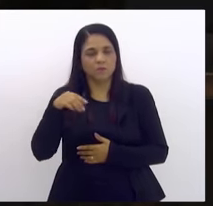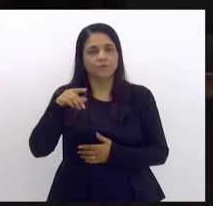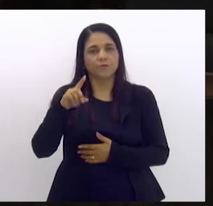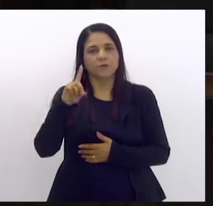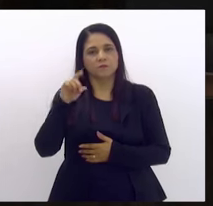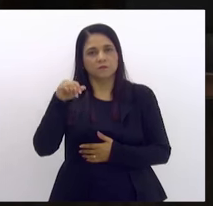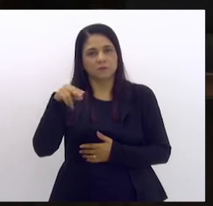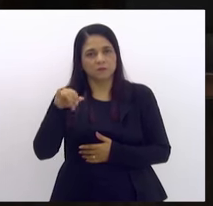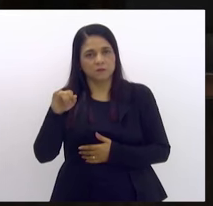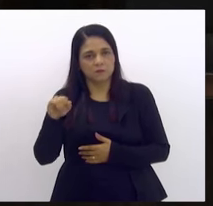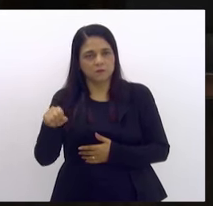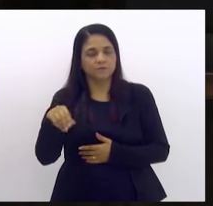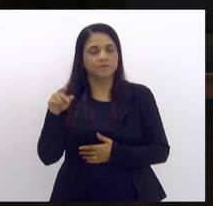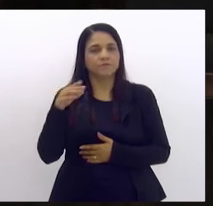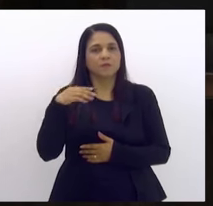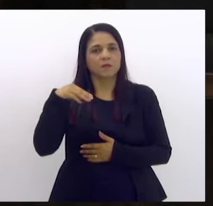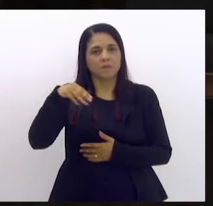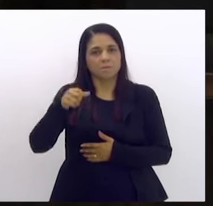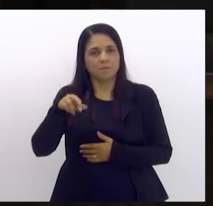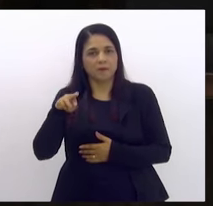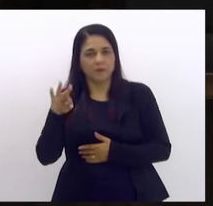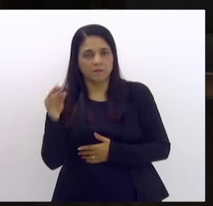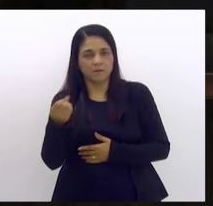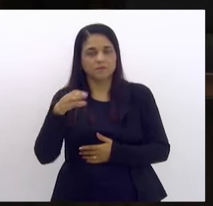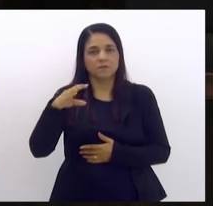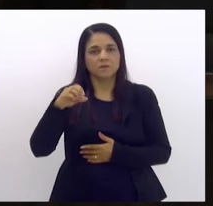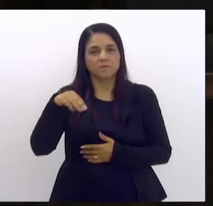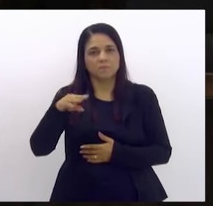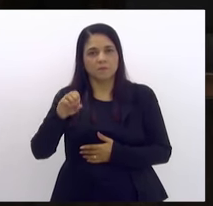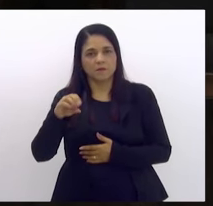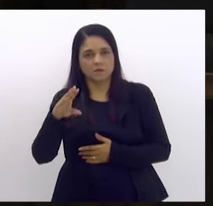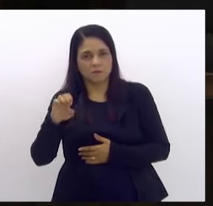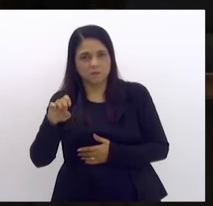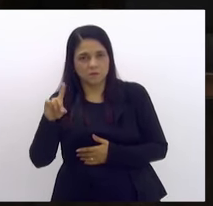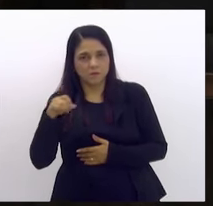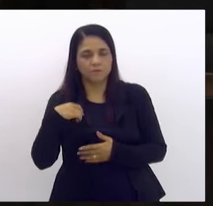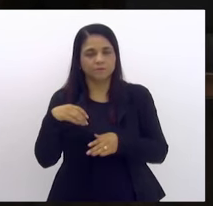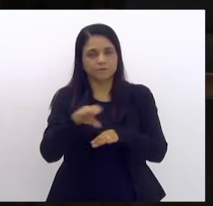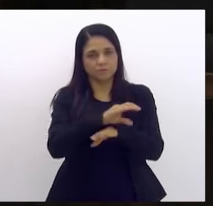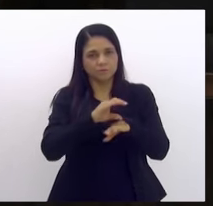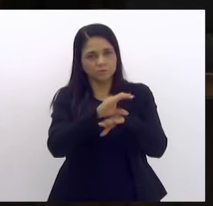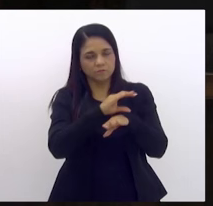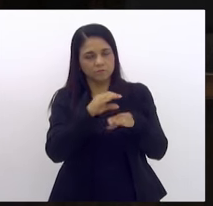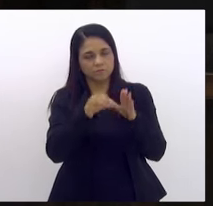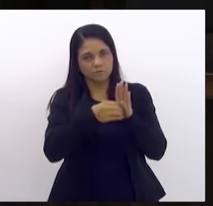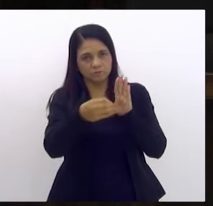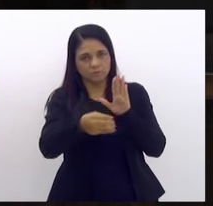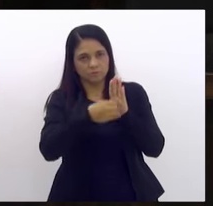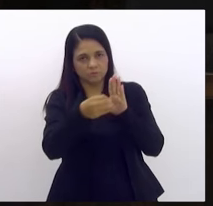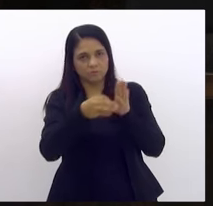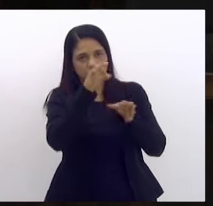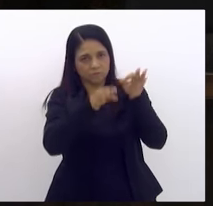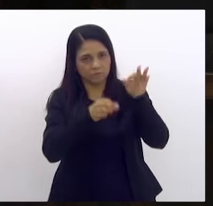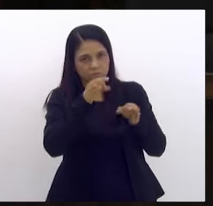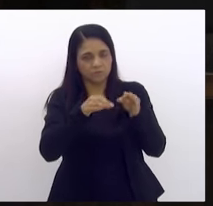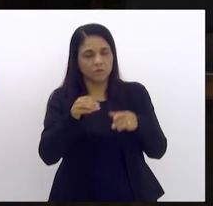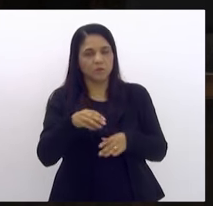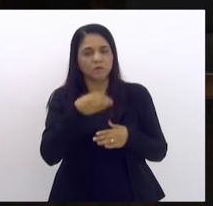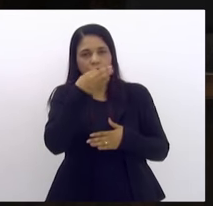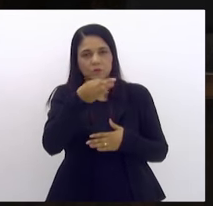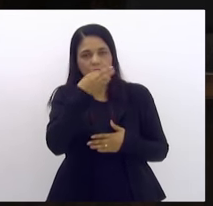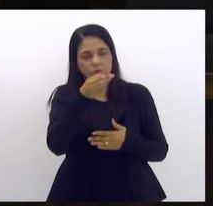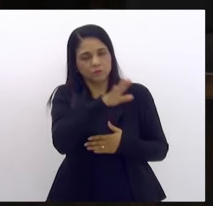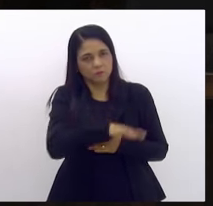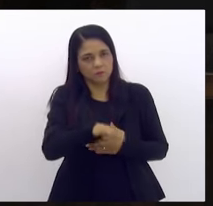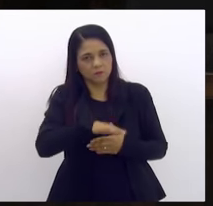Marta Rocha e Carlos Macedo. Pendendo de parecer das Comissões de Constituição e Justiça, de Assunto da Criança e do